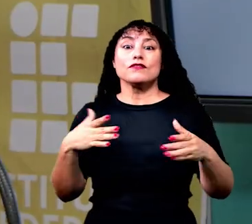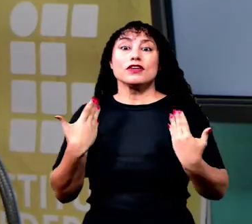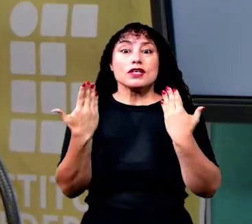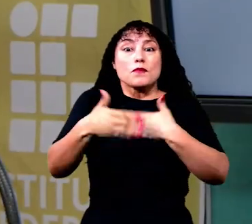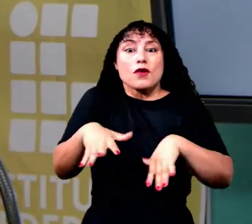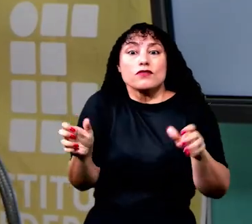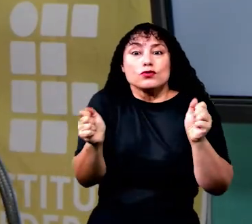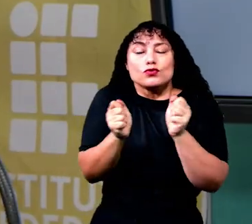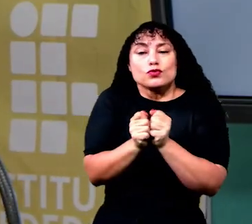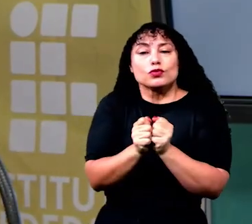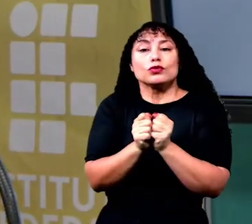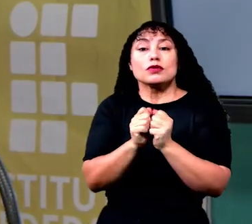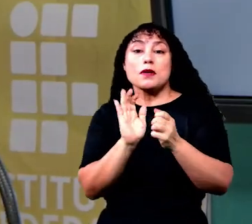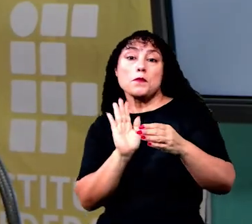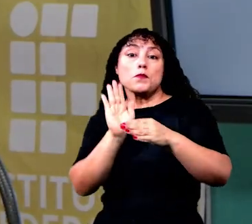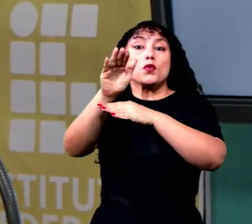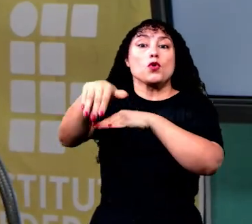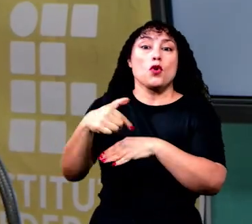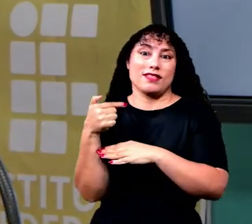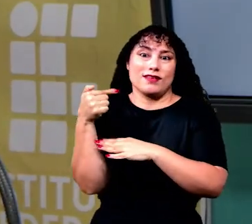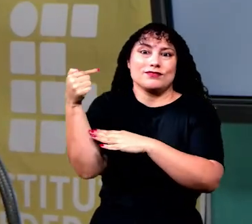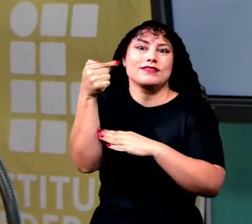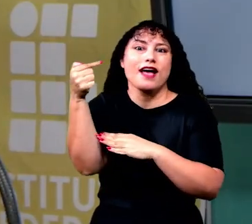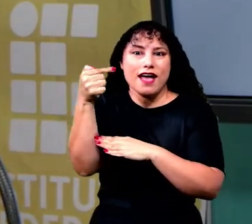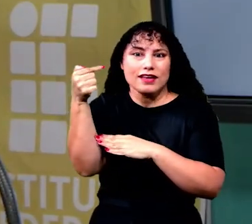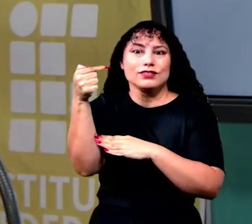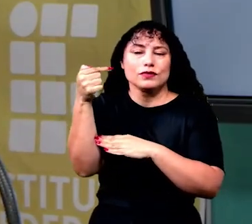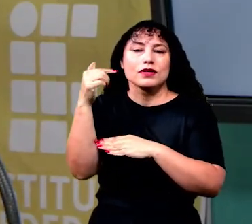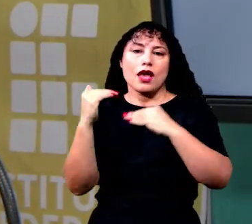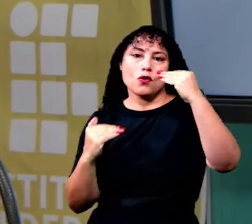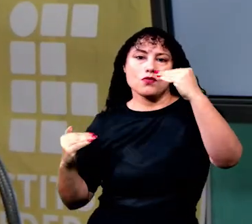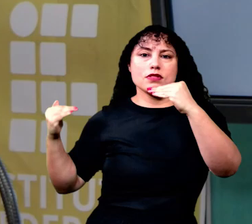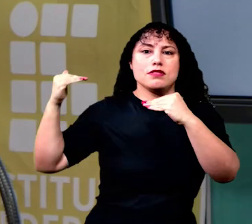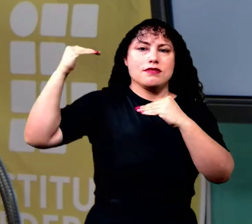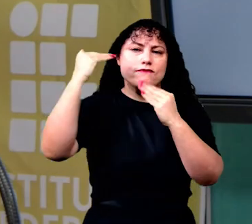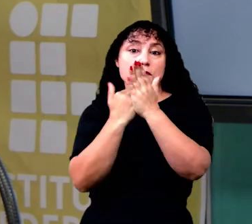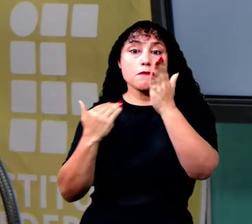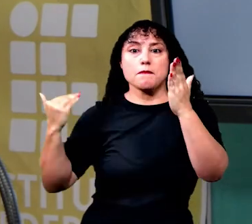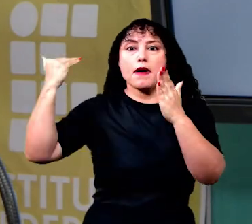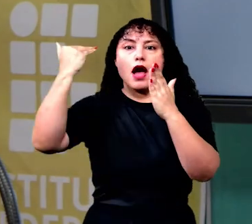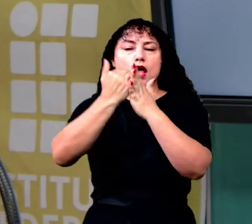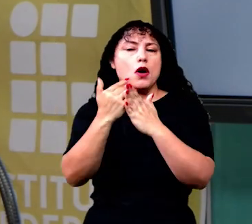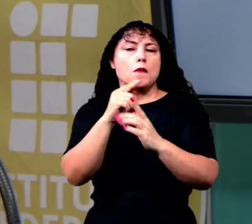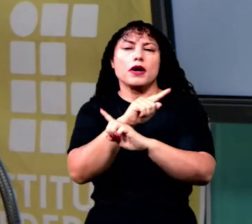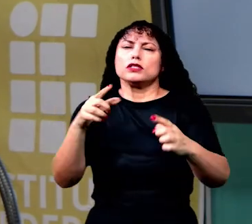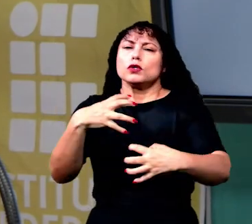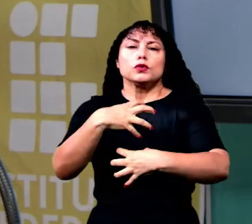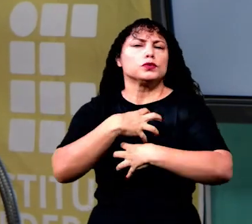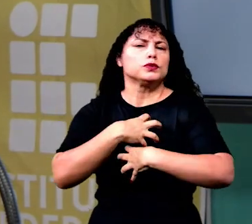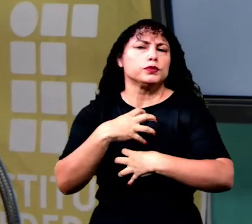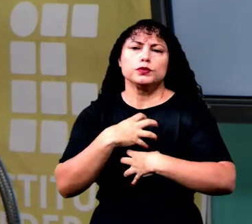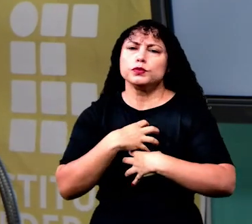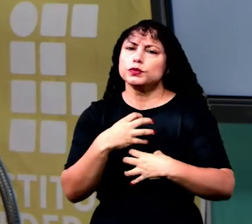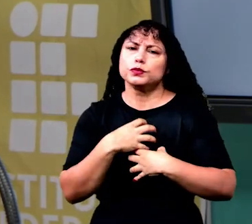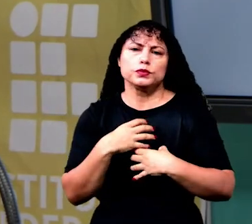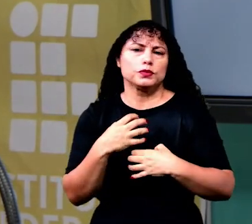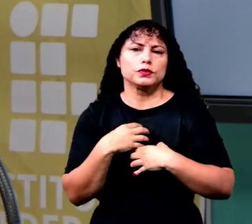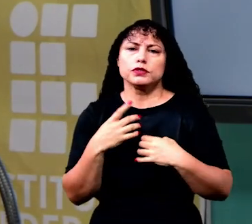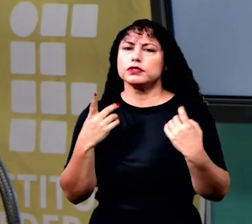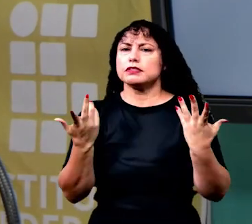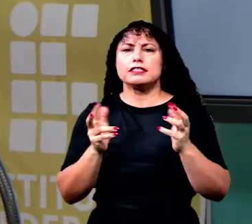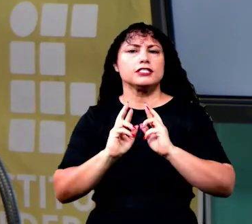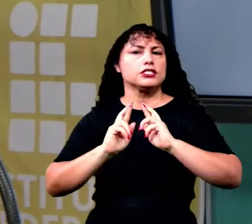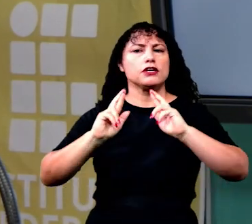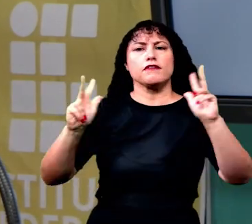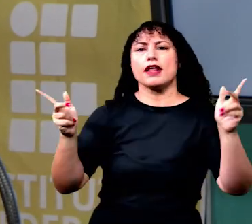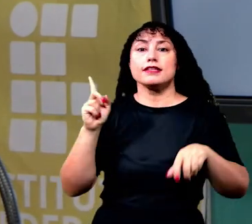junto comigo que pulou já pro 7º, que era um nível muito maior. Mas eu não sentia, tipo, muita